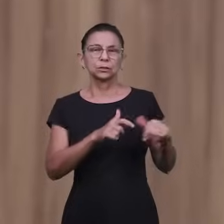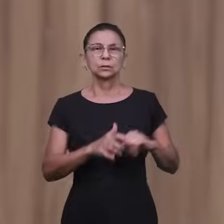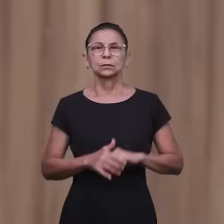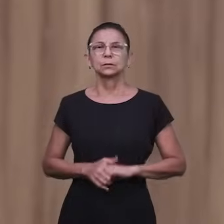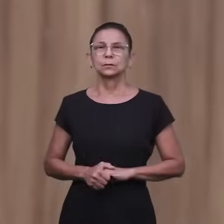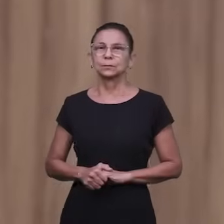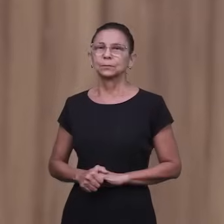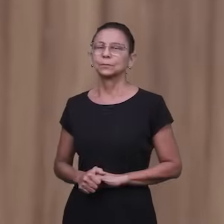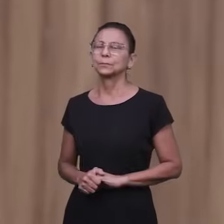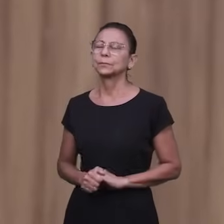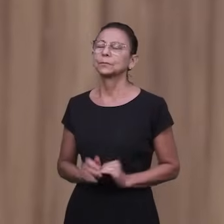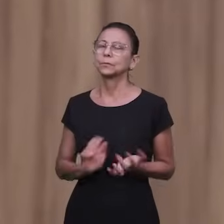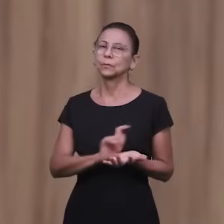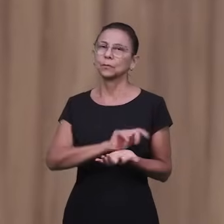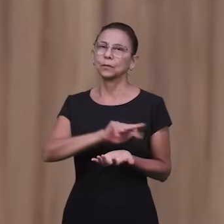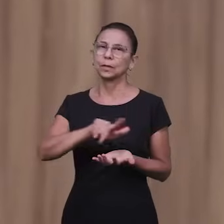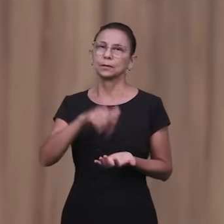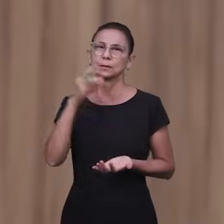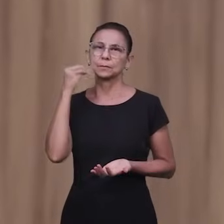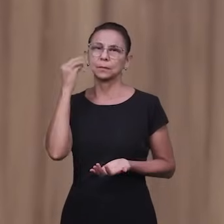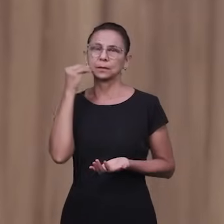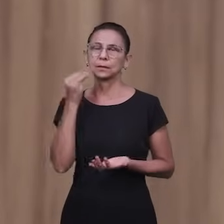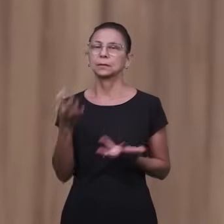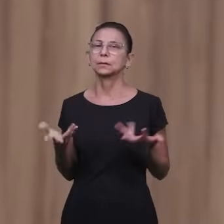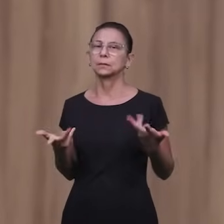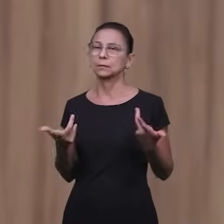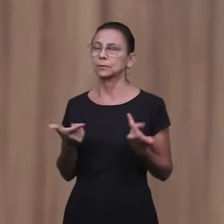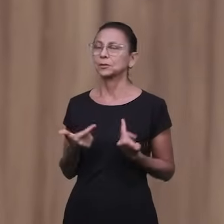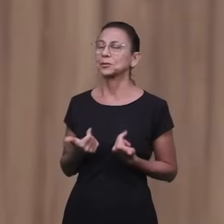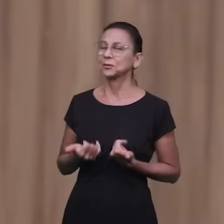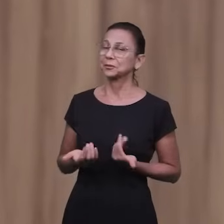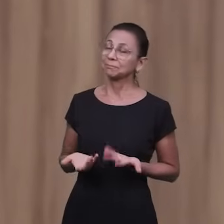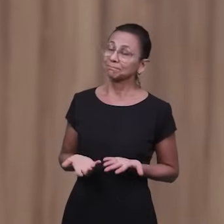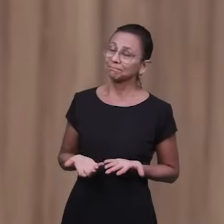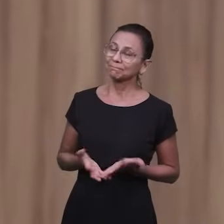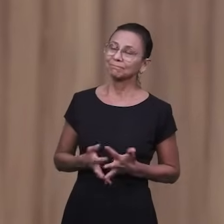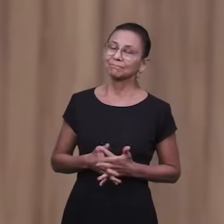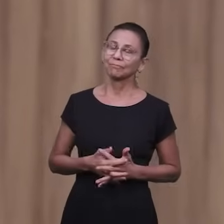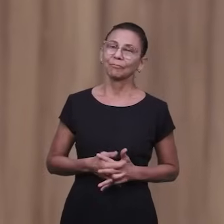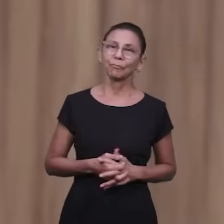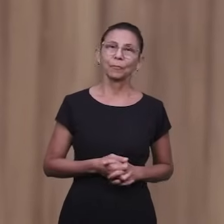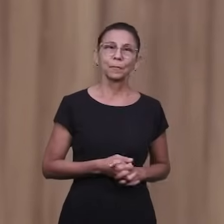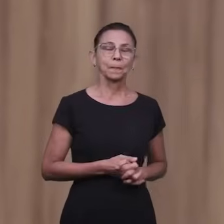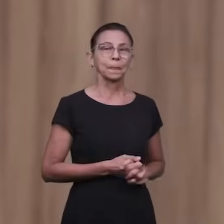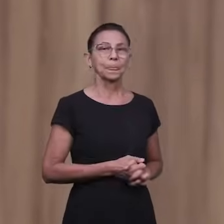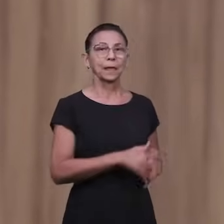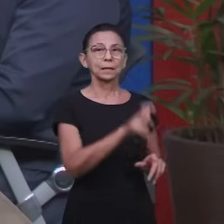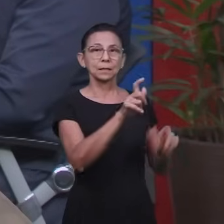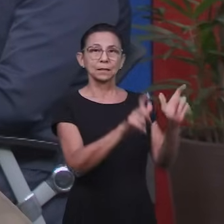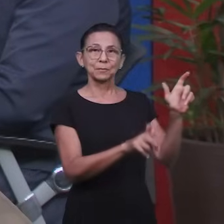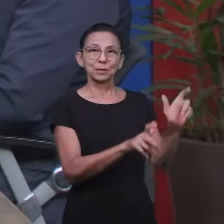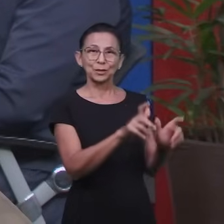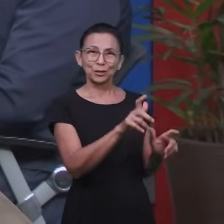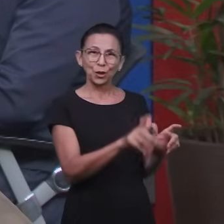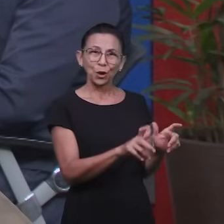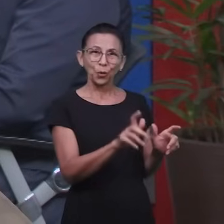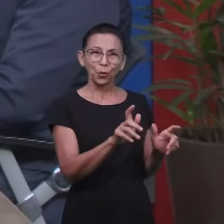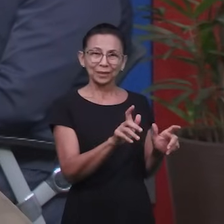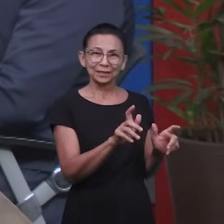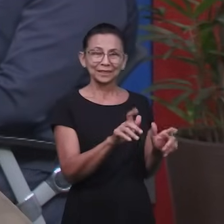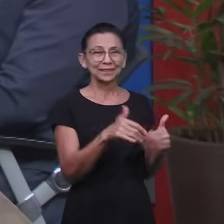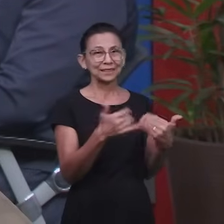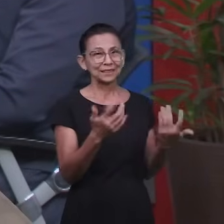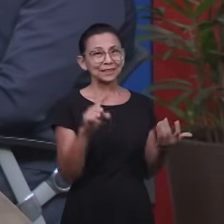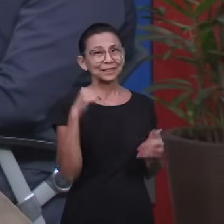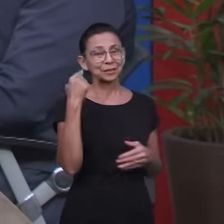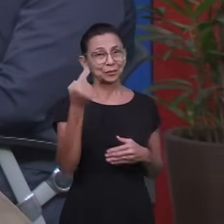Então torna a dizer, os atendidos se tornam ovelhas do 0800. Que boa palavra é essa, né?